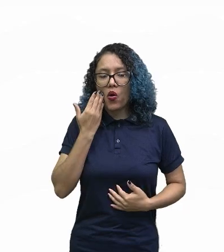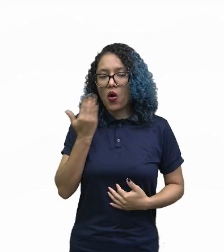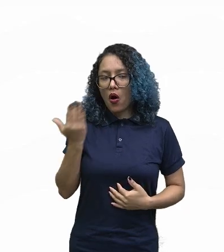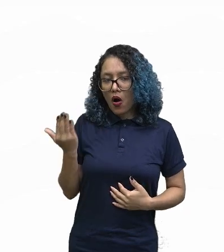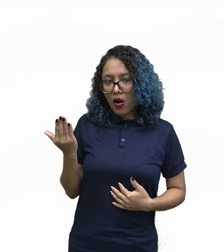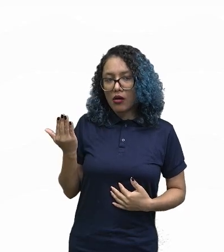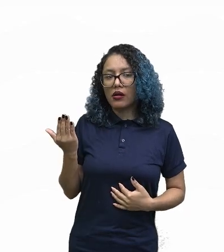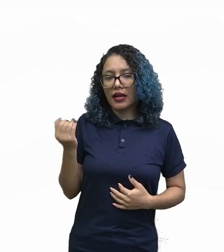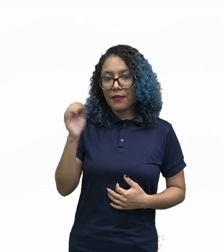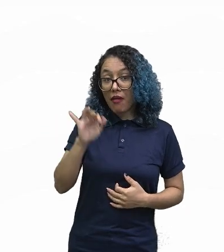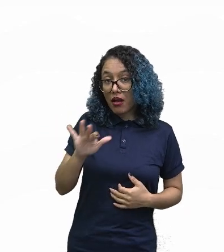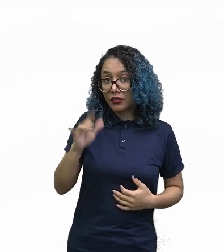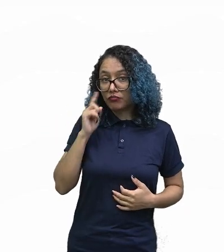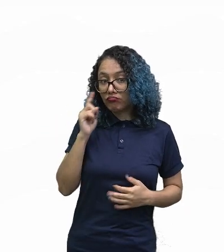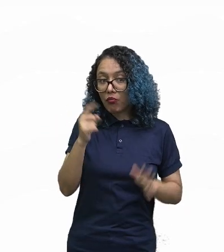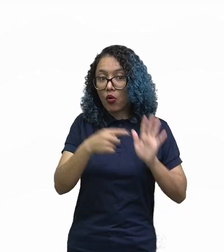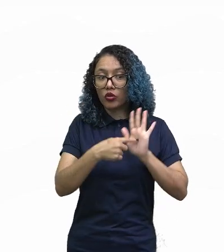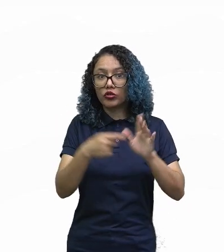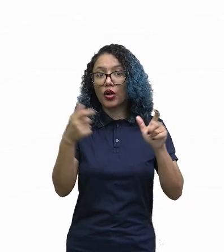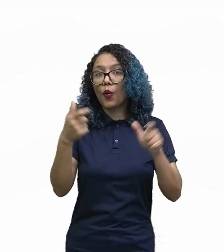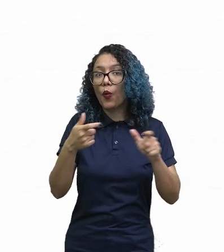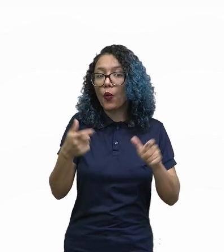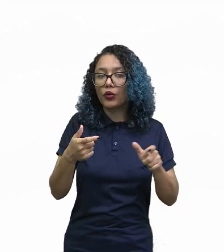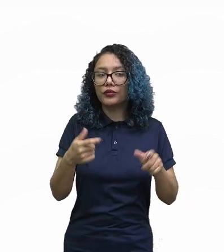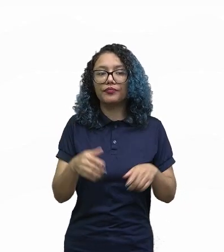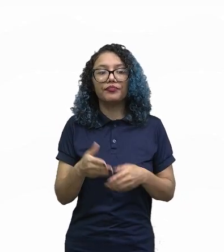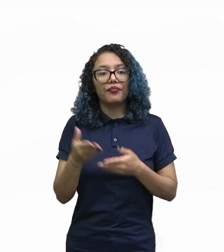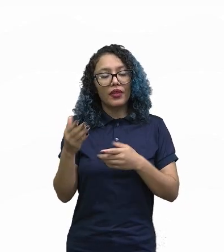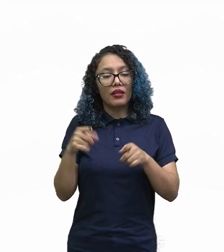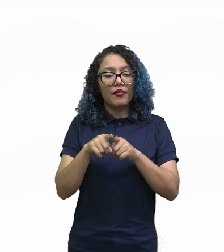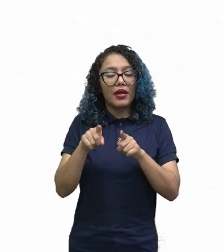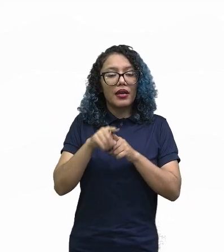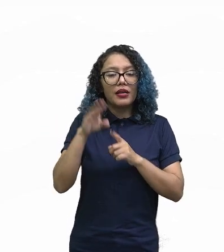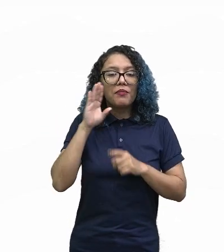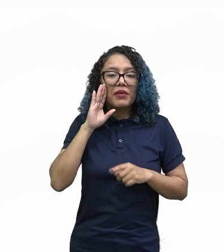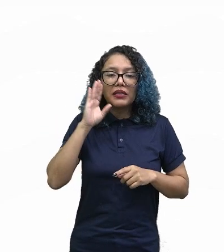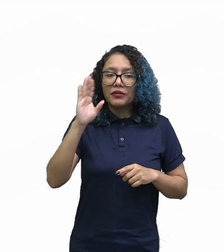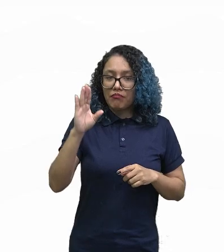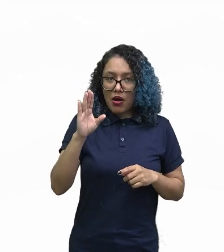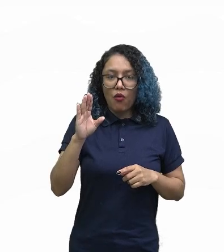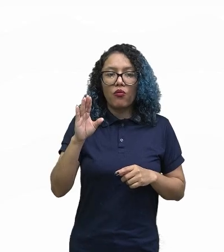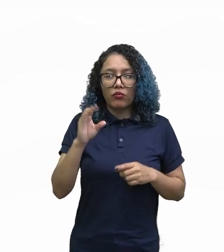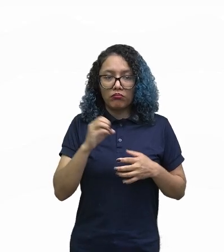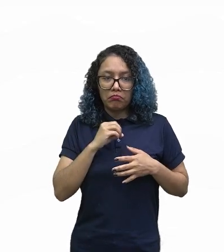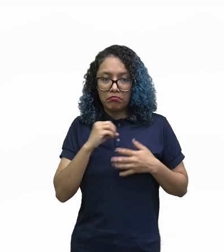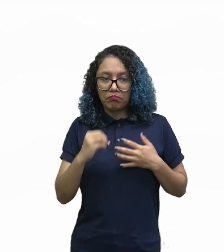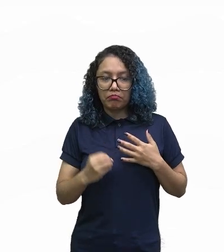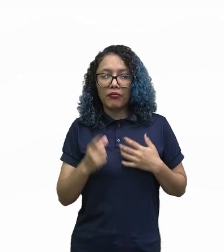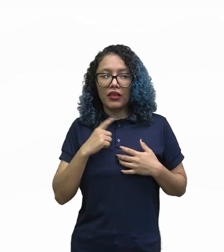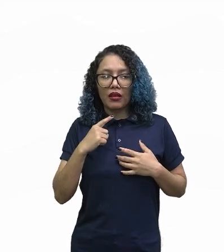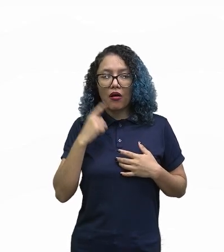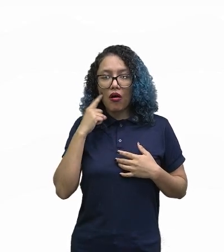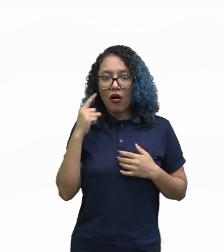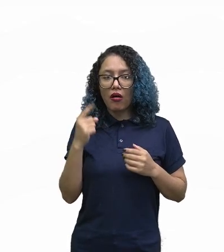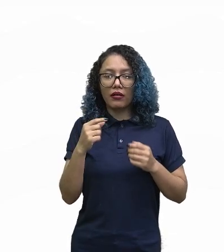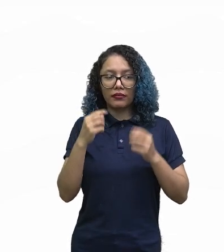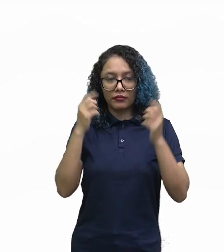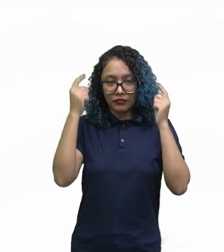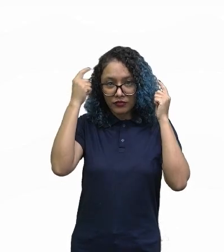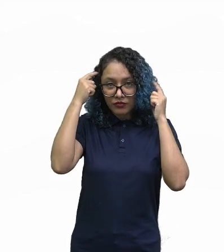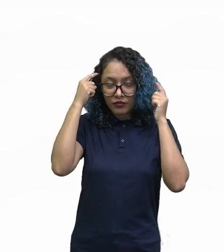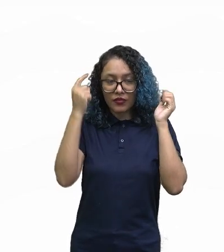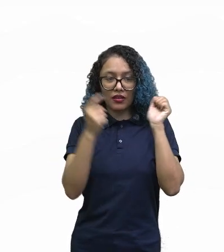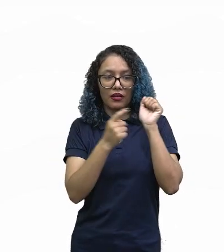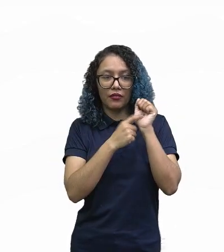do corpo humano e em destaque as principais glândulas que compõem o sistema. Lá em cima na cabeça, a gente